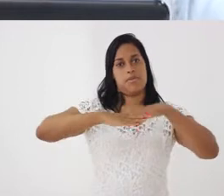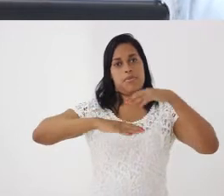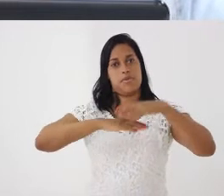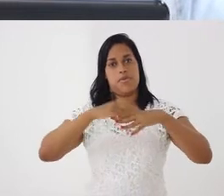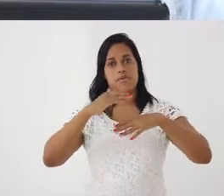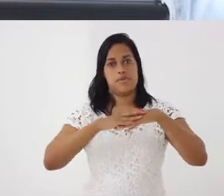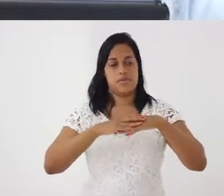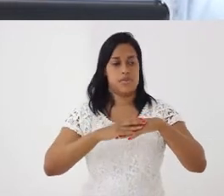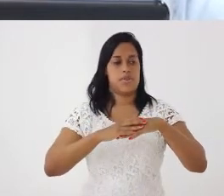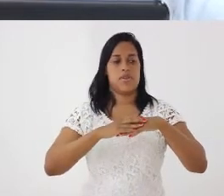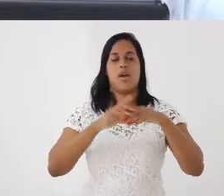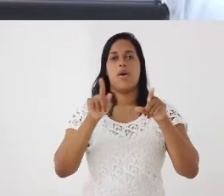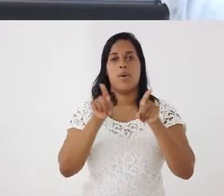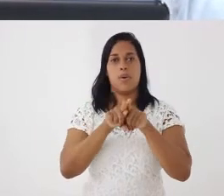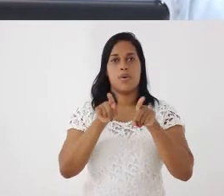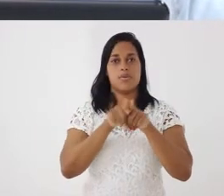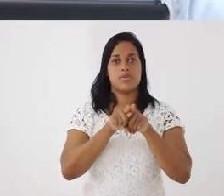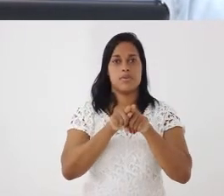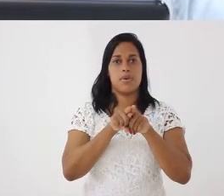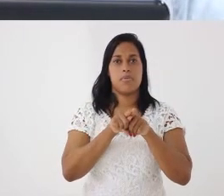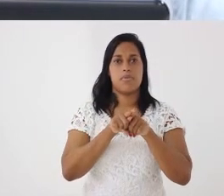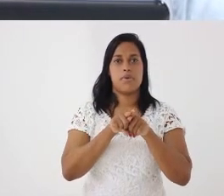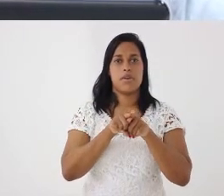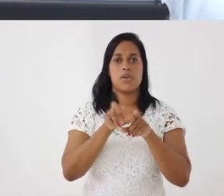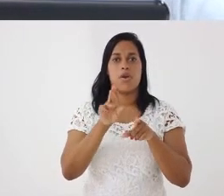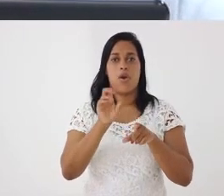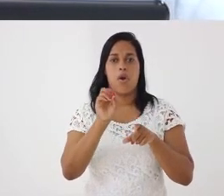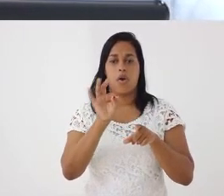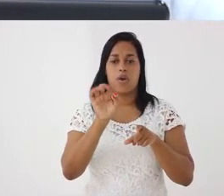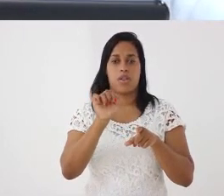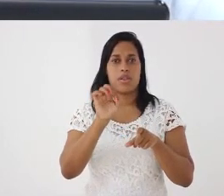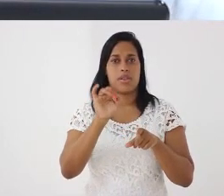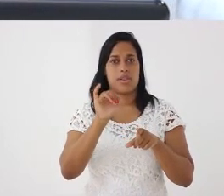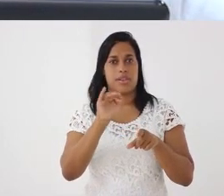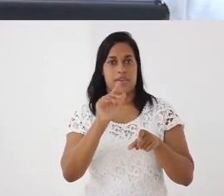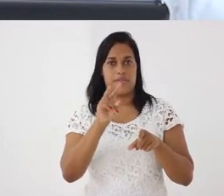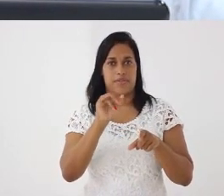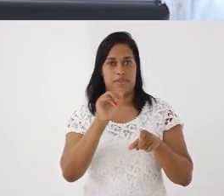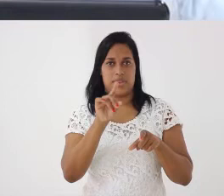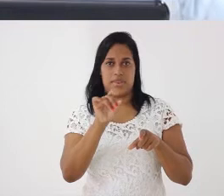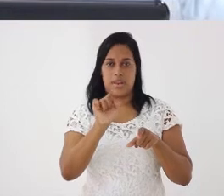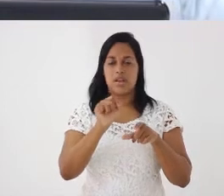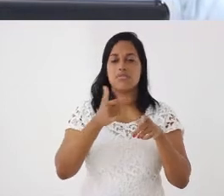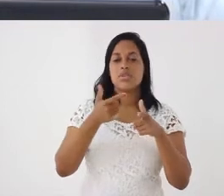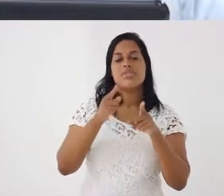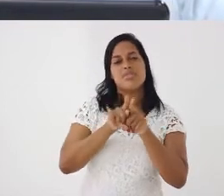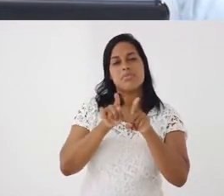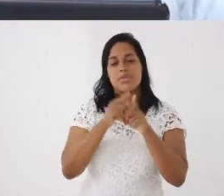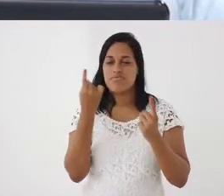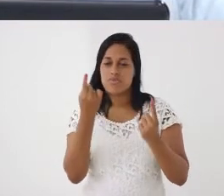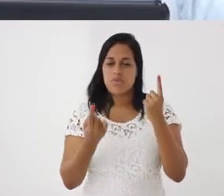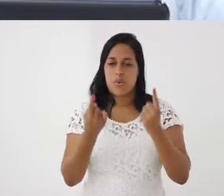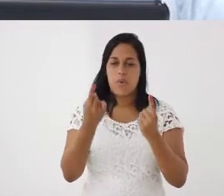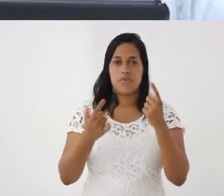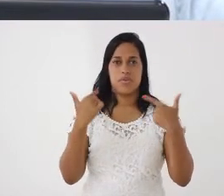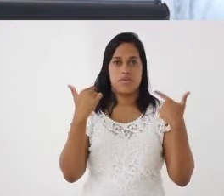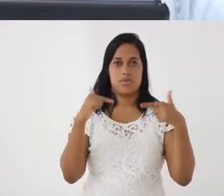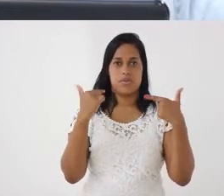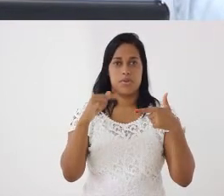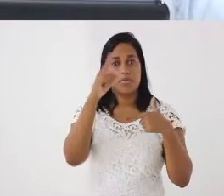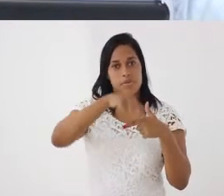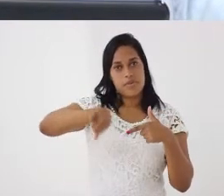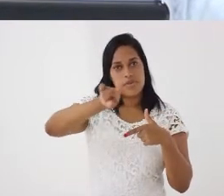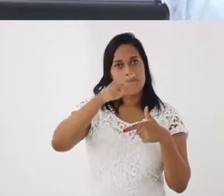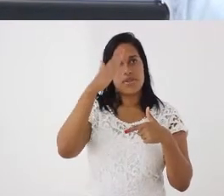pessoal, disfunções, que seria a rotatividade, o absenteísmo e os conflitos trabalhistas. Vamos só dar uma pausa para